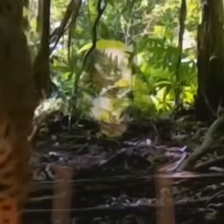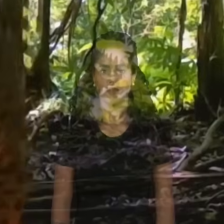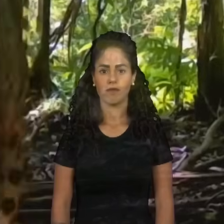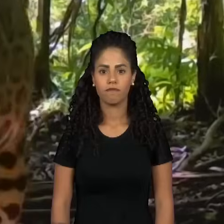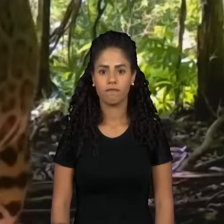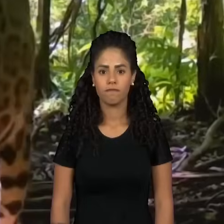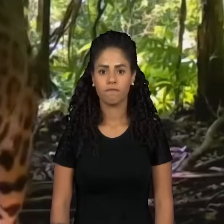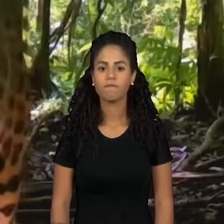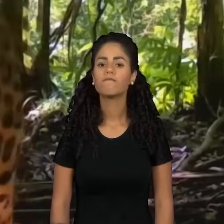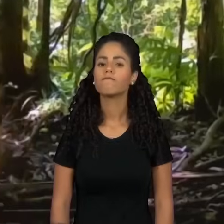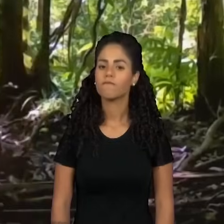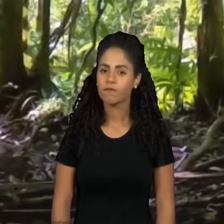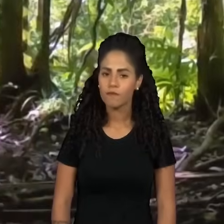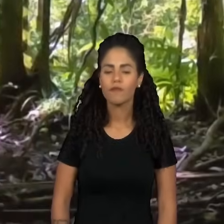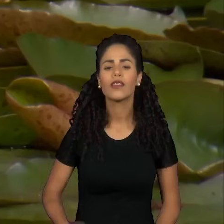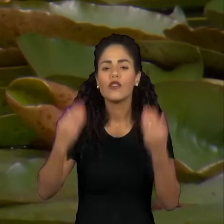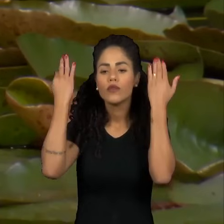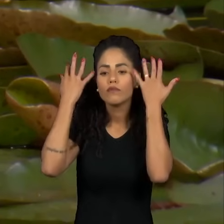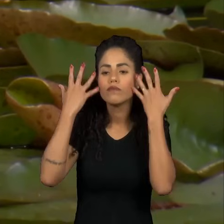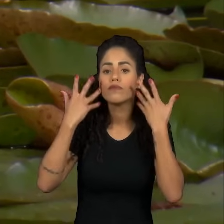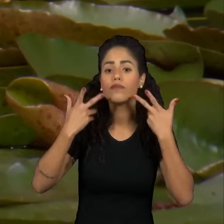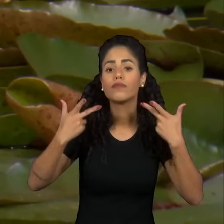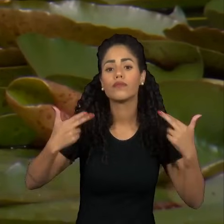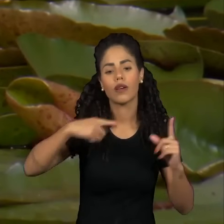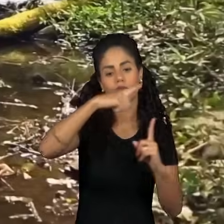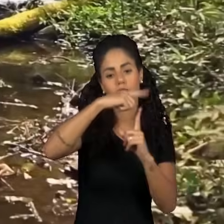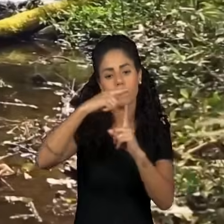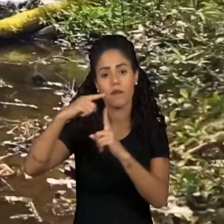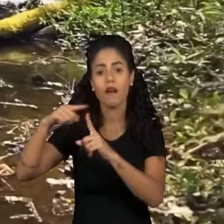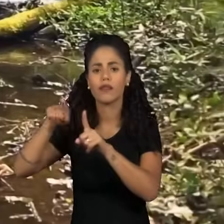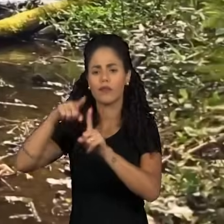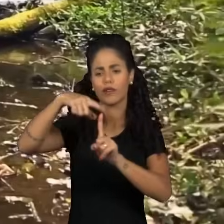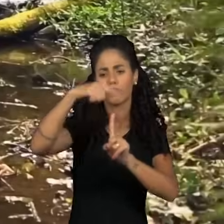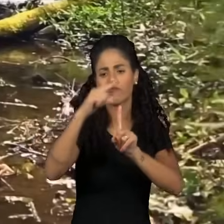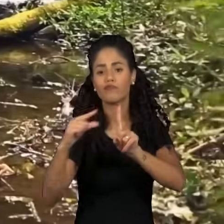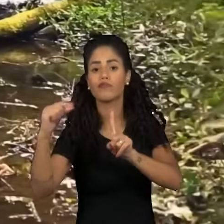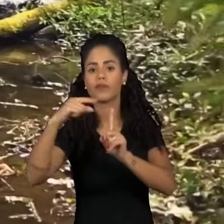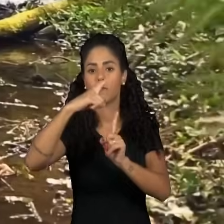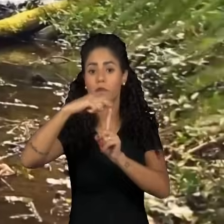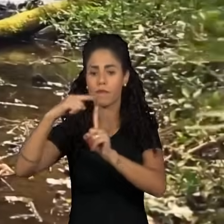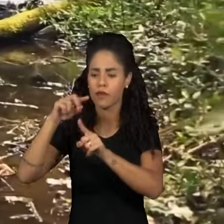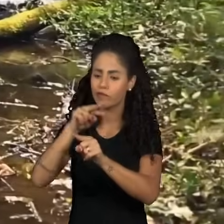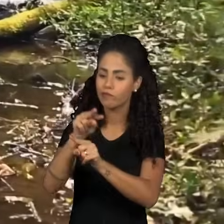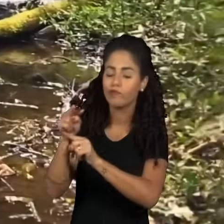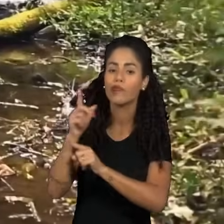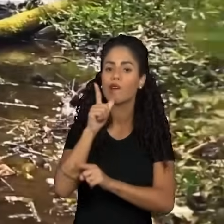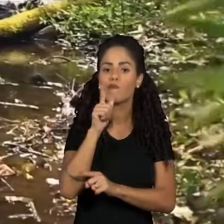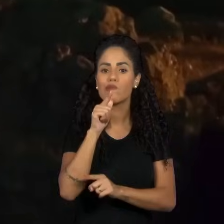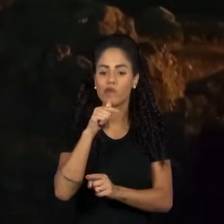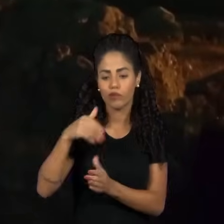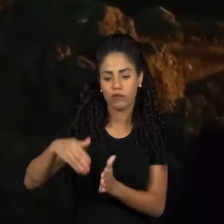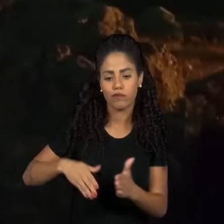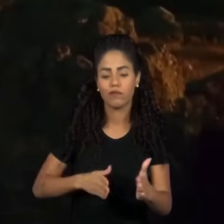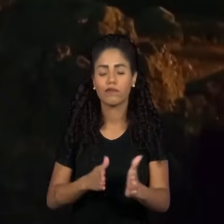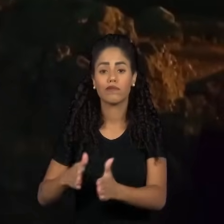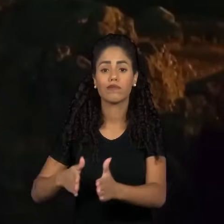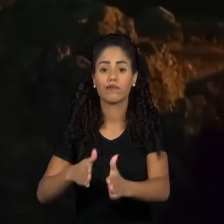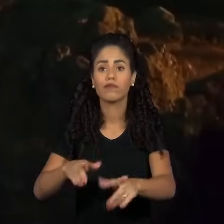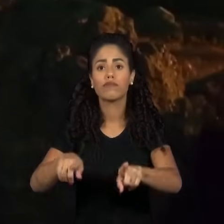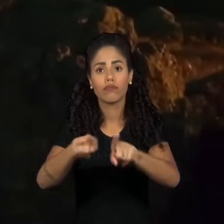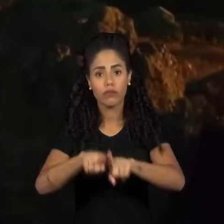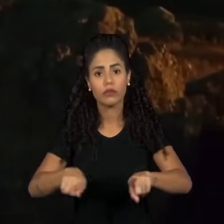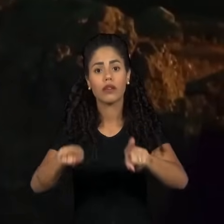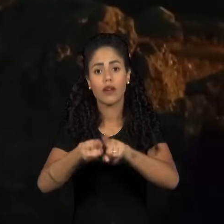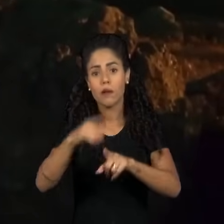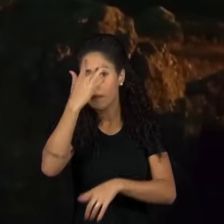Abrigar inúmeras espécies de animais e plantas, proteger nascentes e outros cursos d'água, promover relações